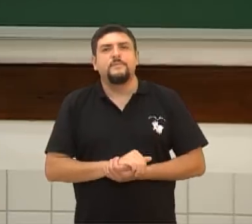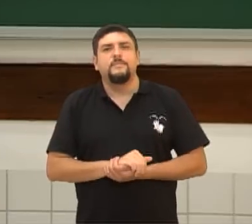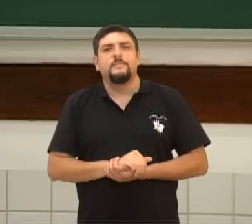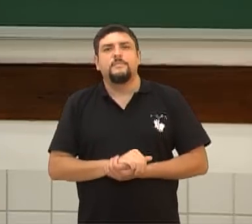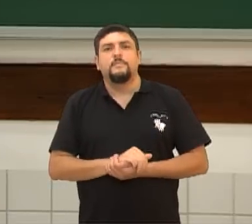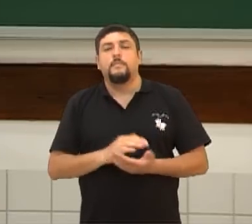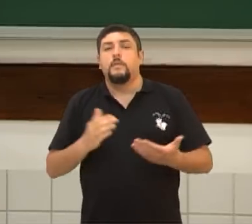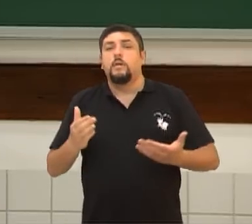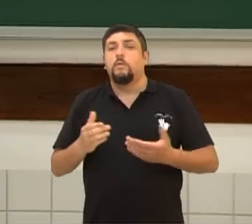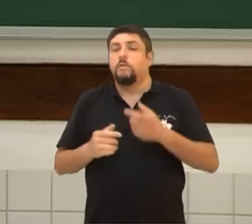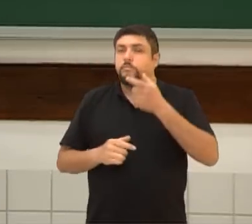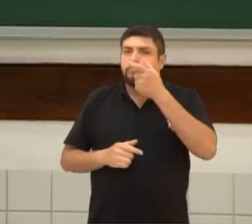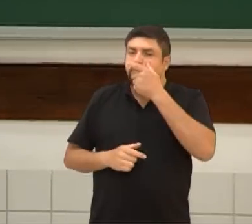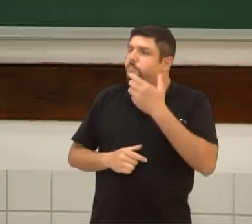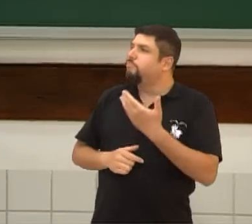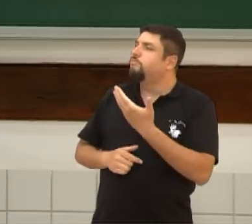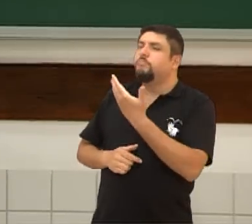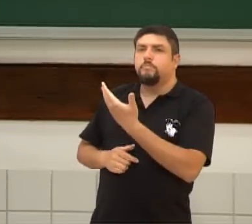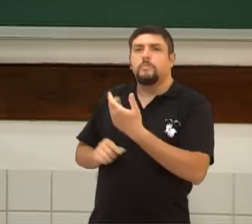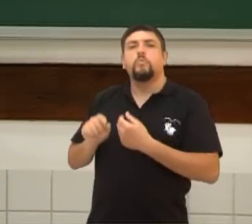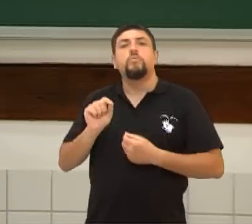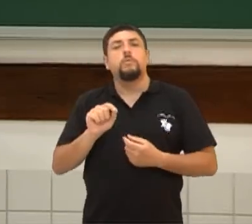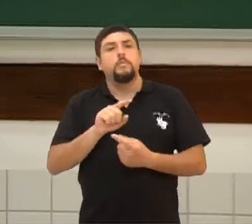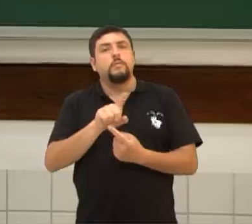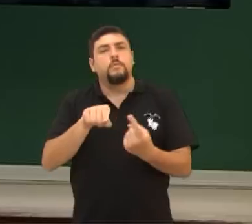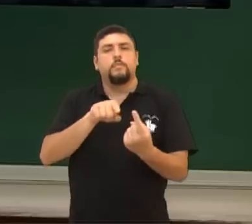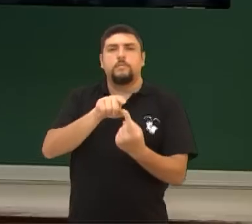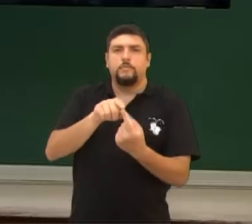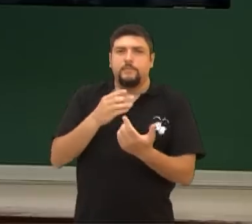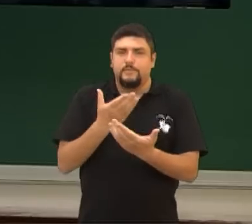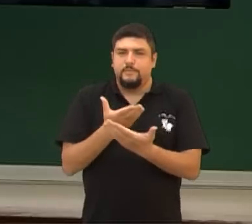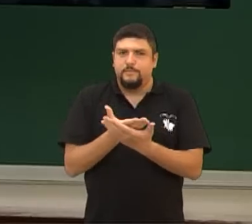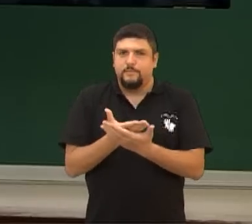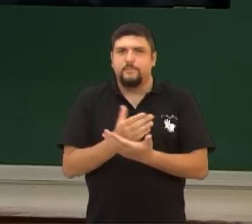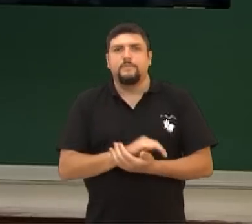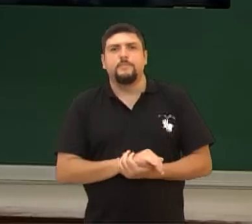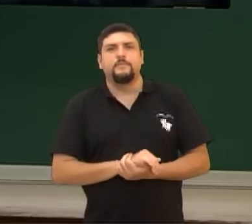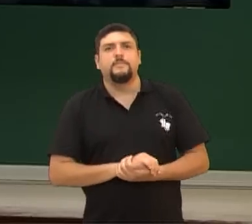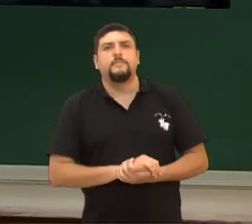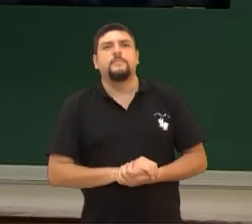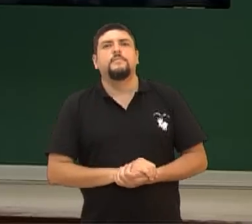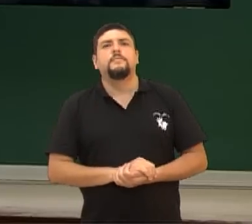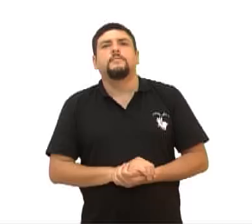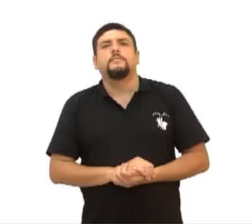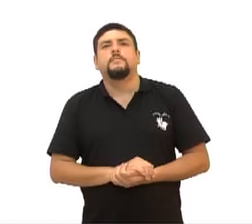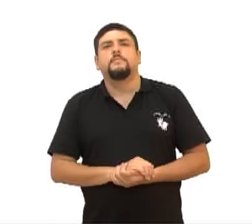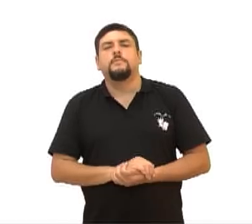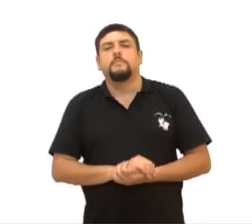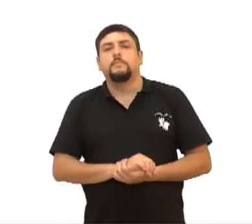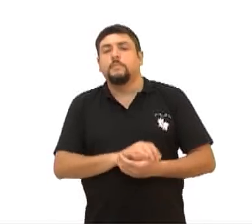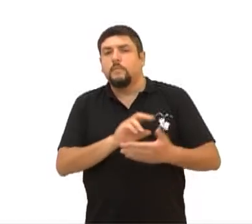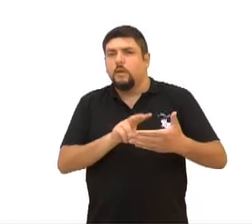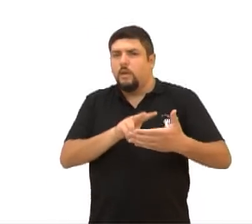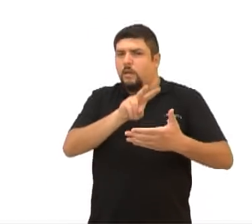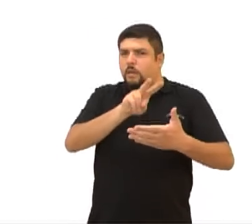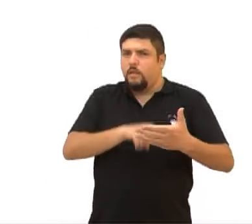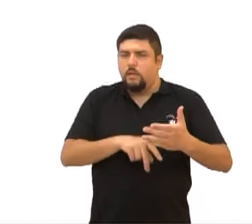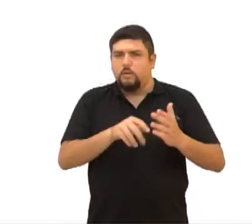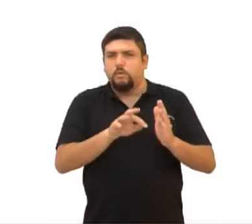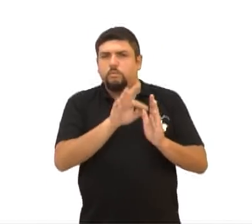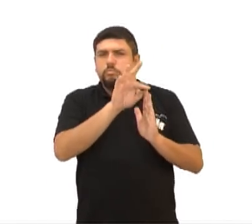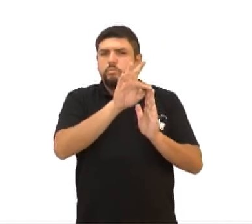vamos dar uma olhadinha, ver quais são os nossos objetivos dessa aula? Ler um trecho do gênero